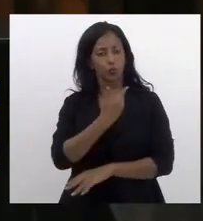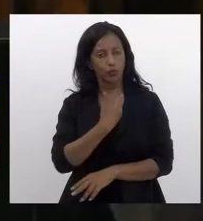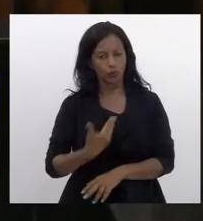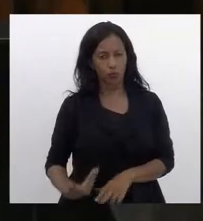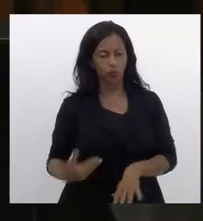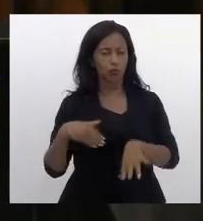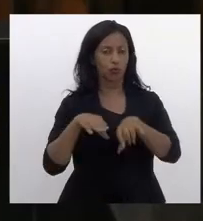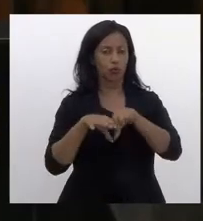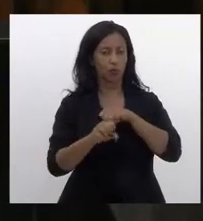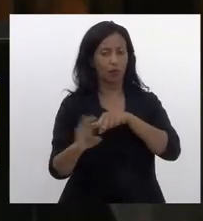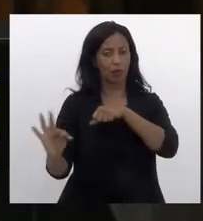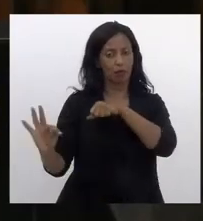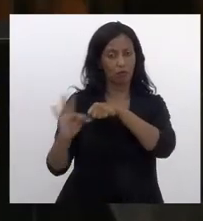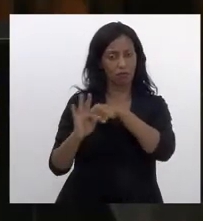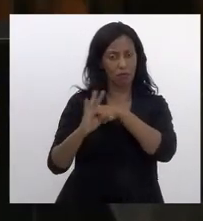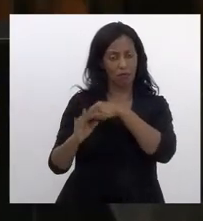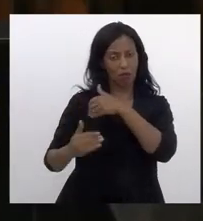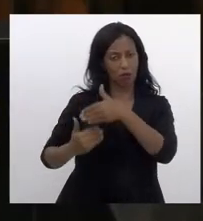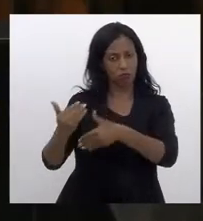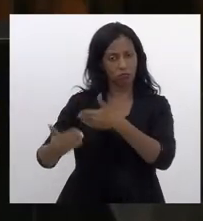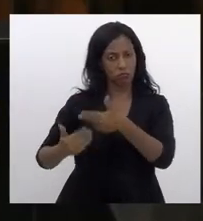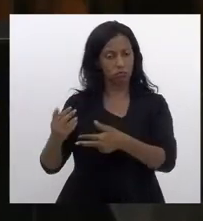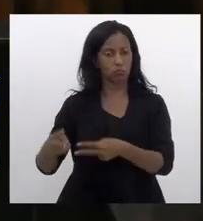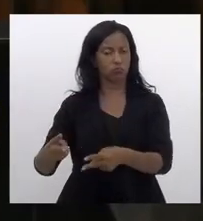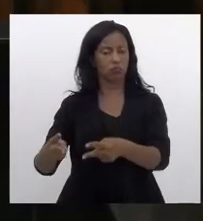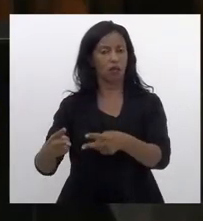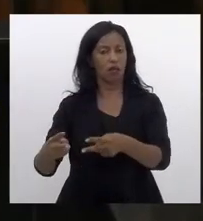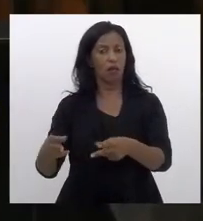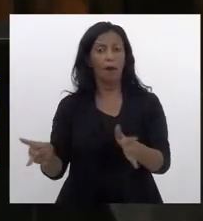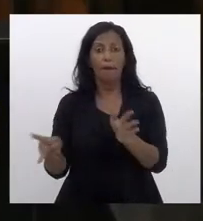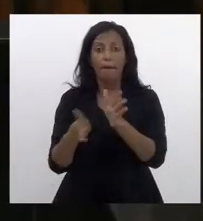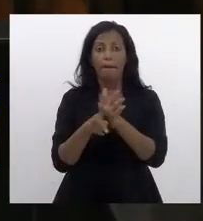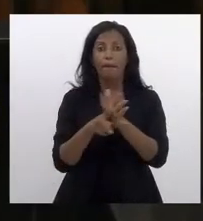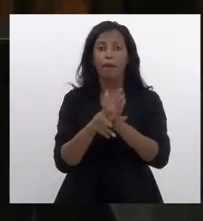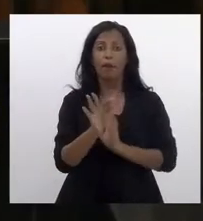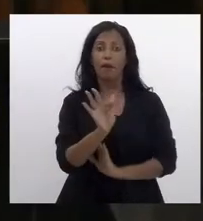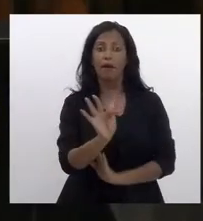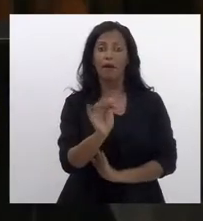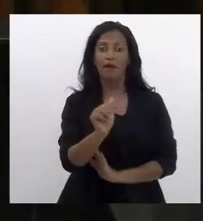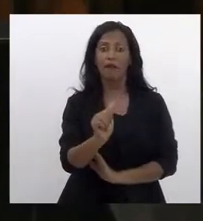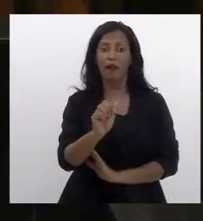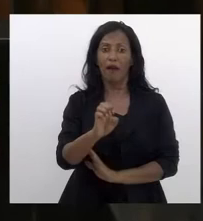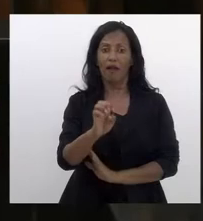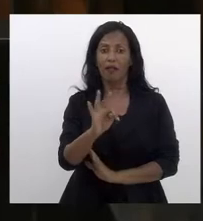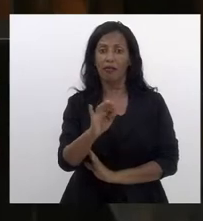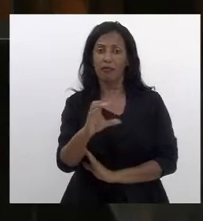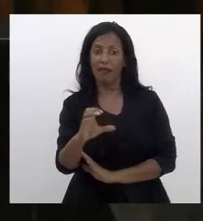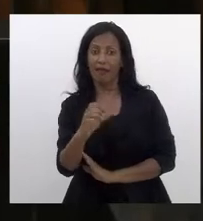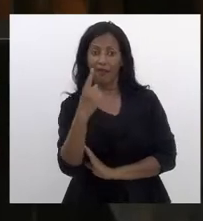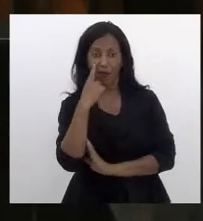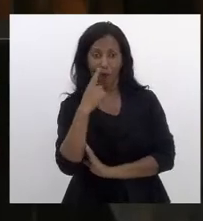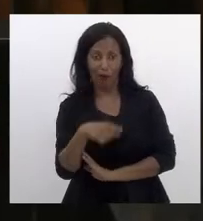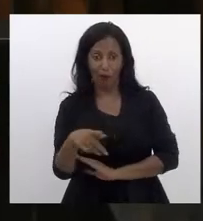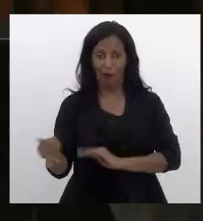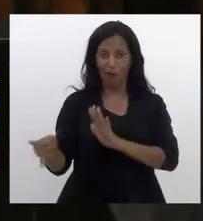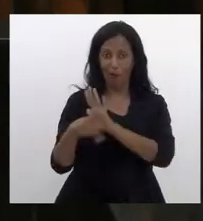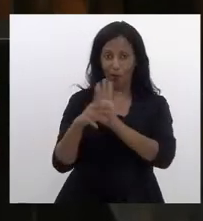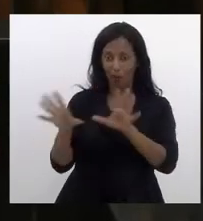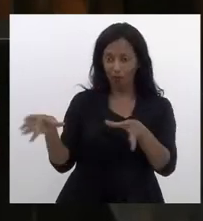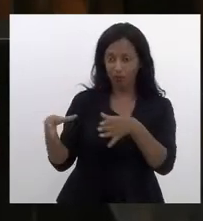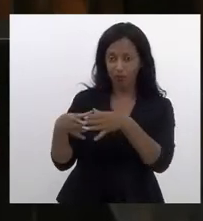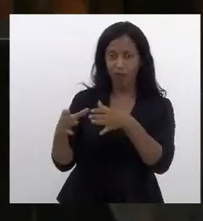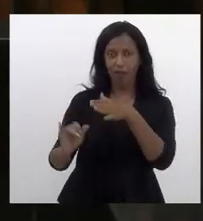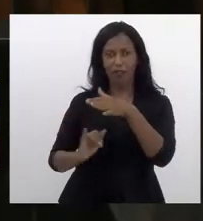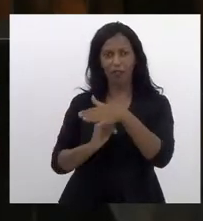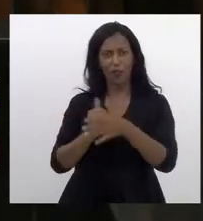formação técnica subsequente. A própria FAETEC, deputado Eliomar Coelho, olha a contradição. A própria FAETEC, uma